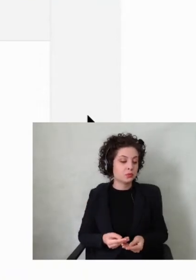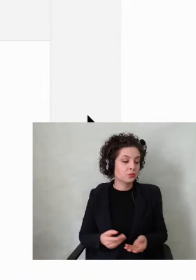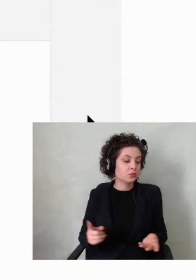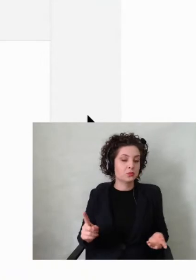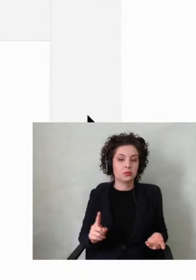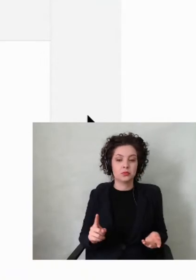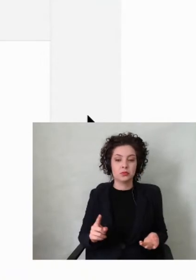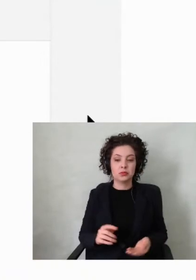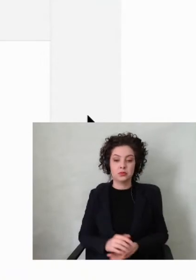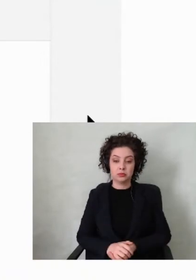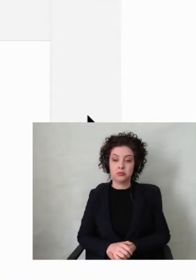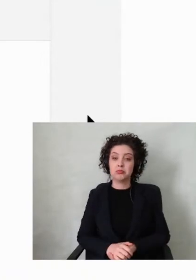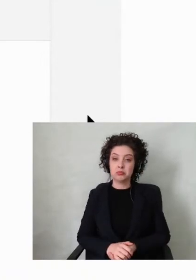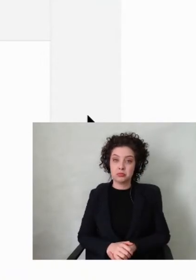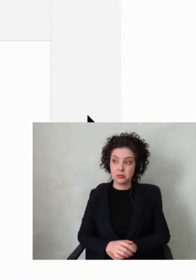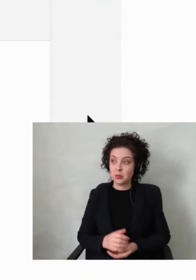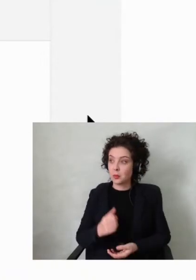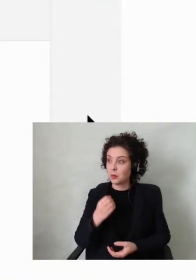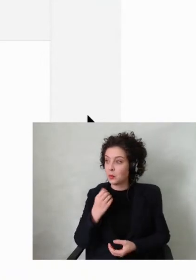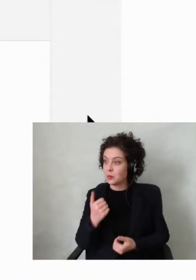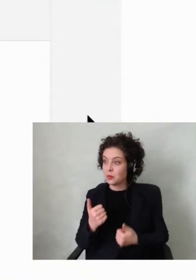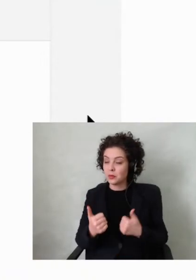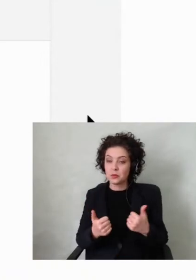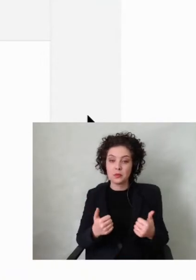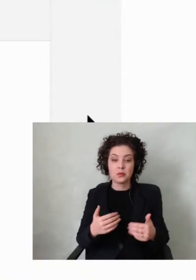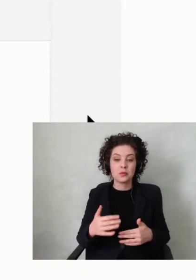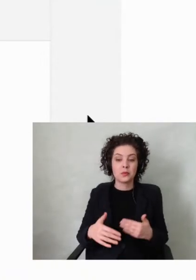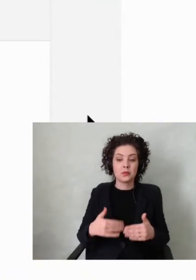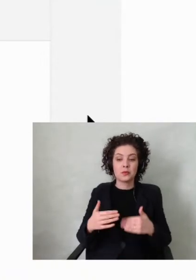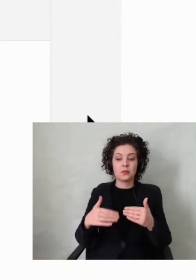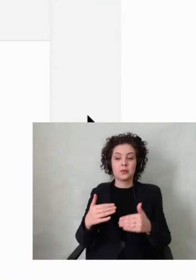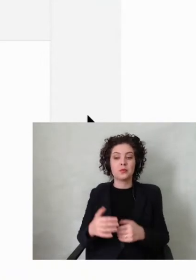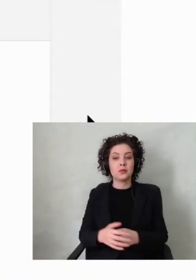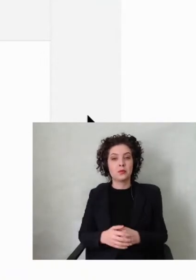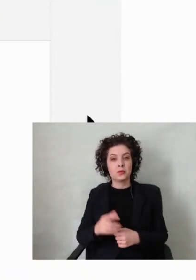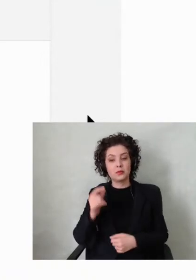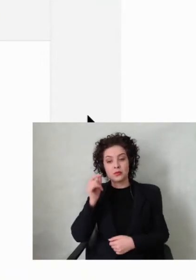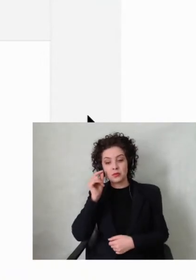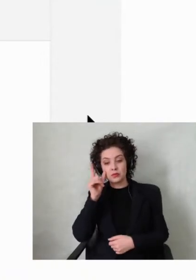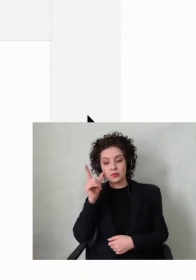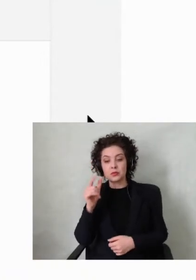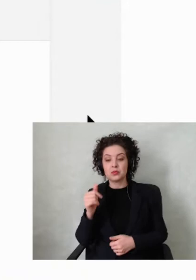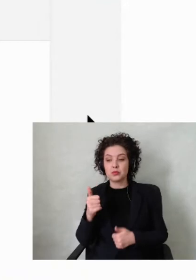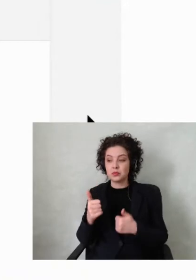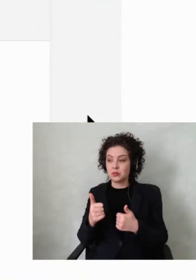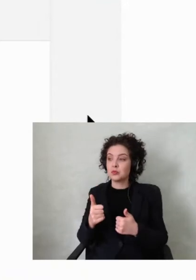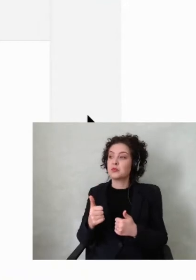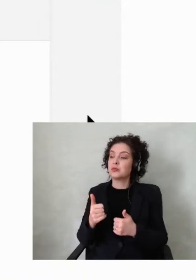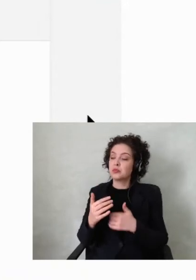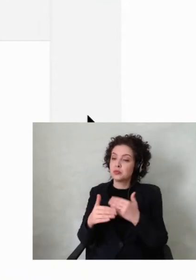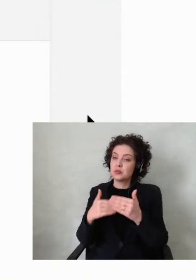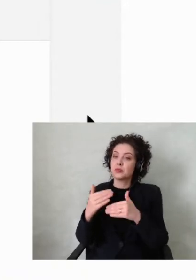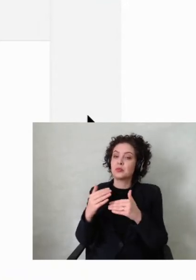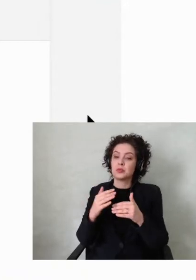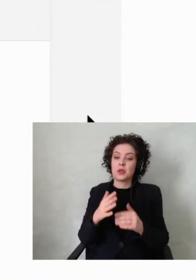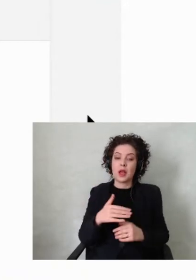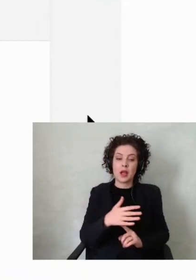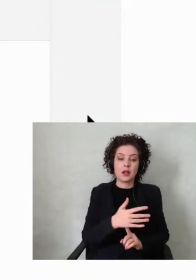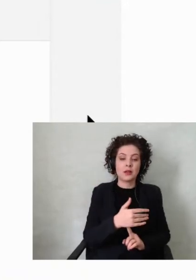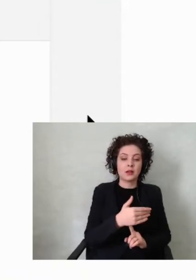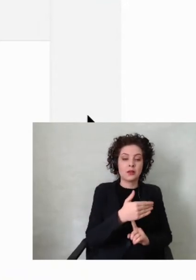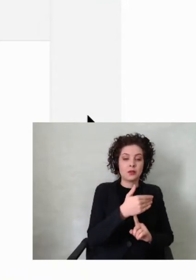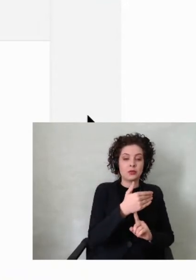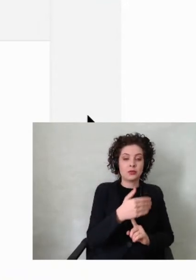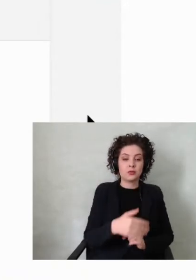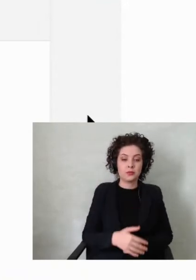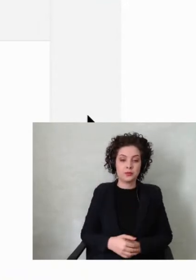ganhos inequívocos no desenvolvimento de bens culturais e de tecnologia. Mas ele foi acompanhado, ao